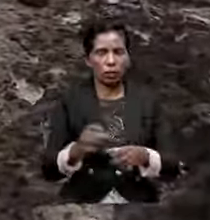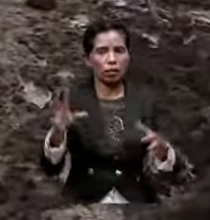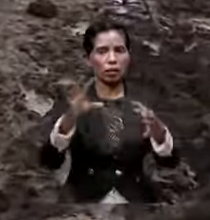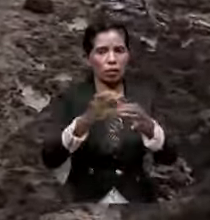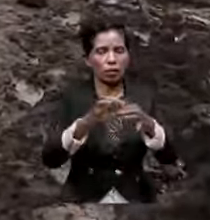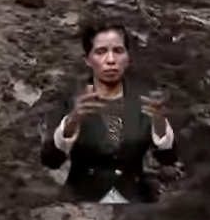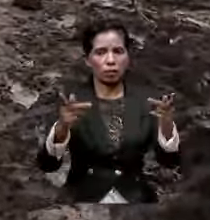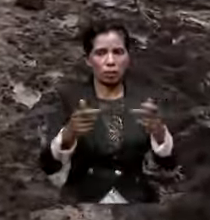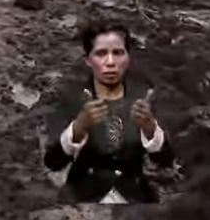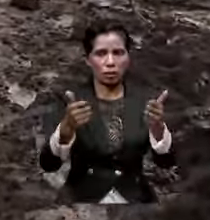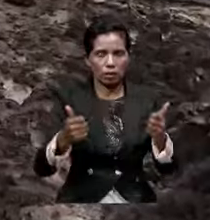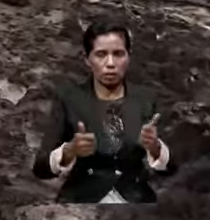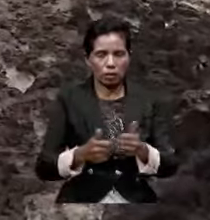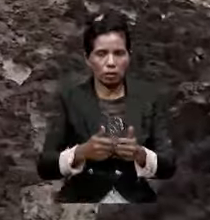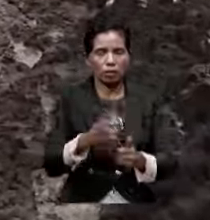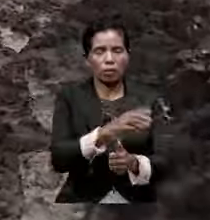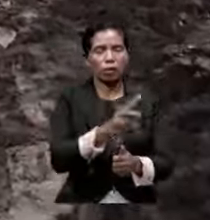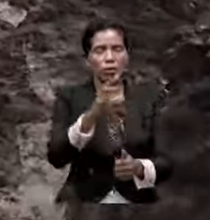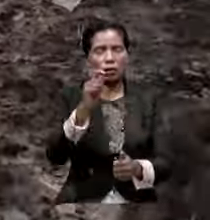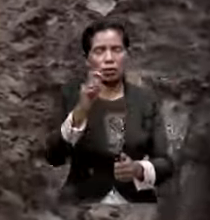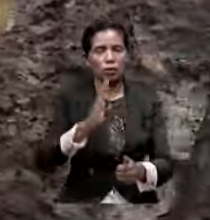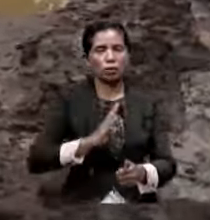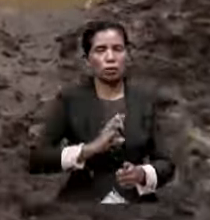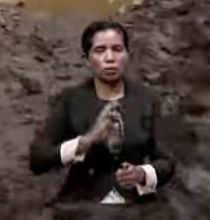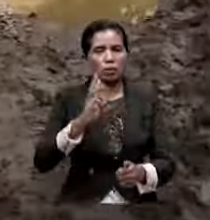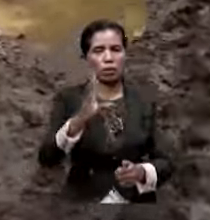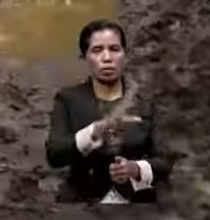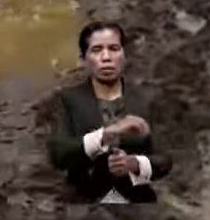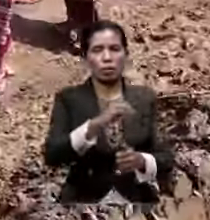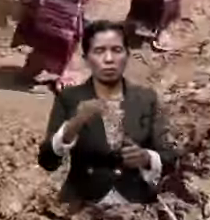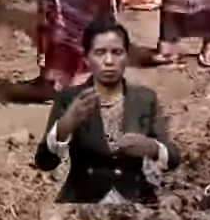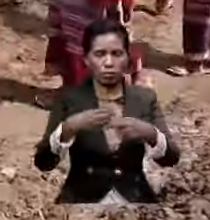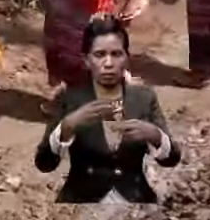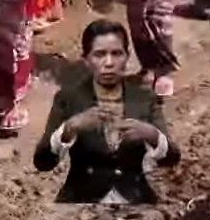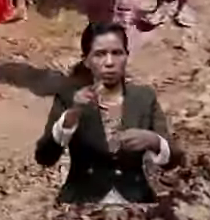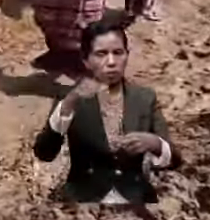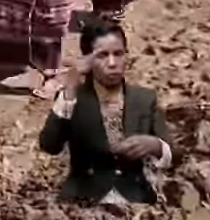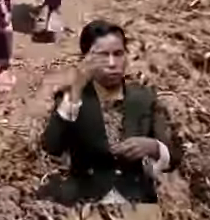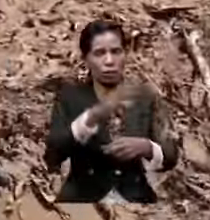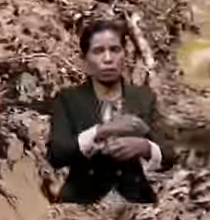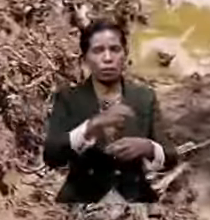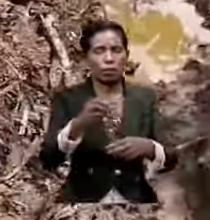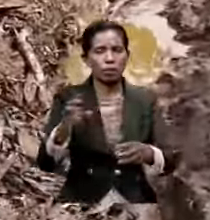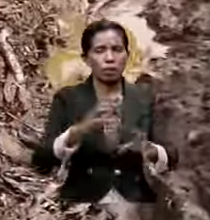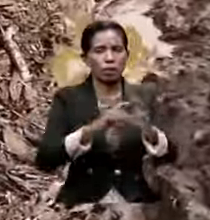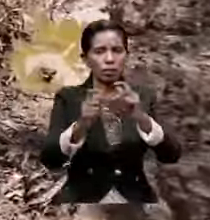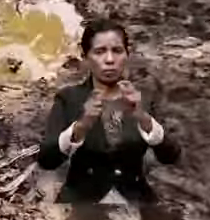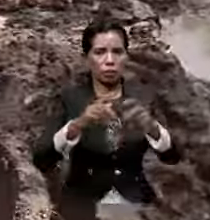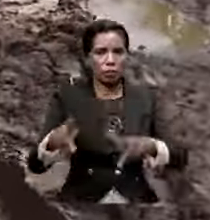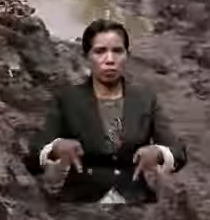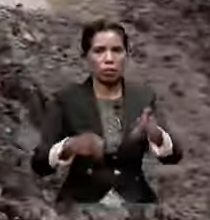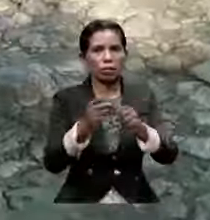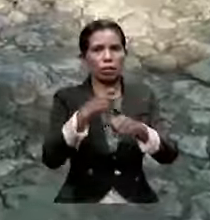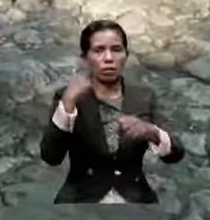posto administrativo watukarbau iliomar bagia no kilikai hodi dificulta movimento transporte publiku no comunidade atual